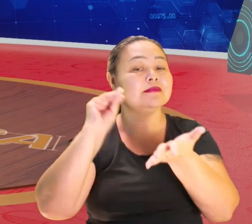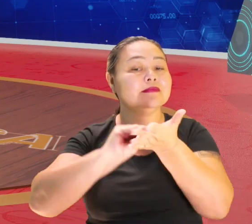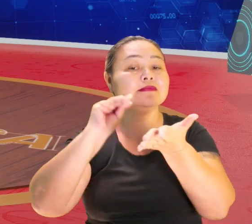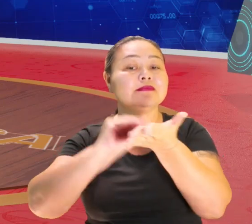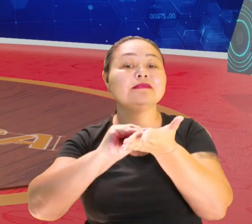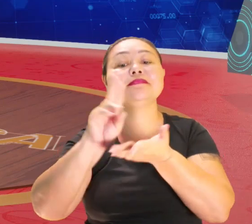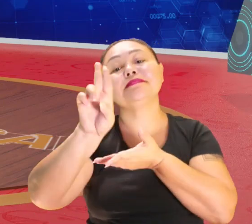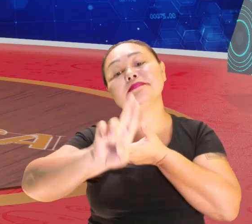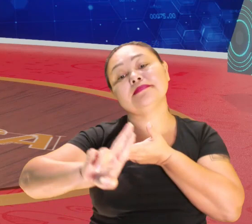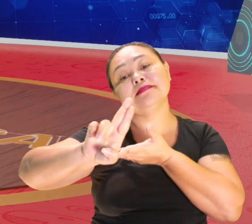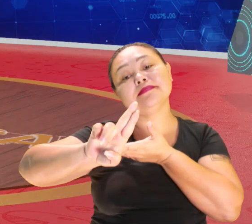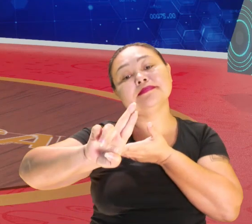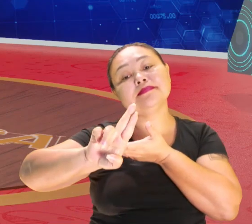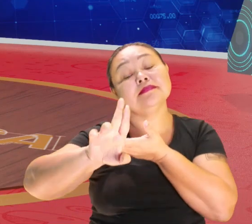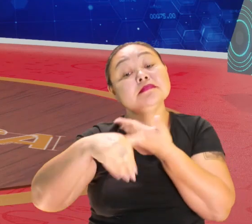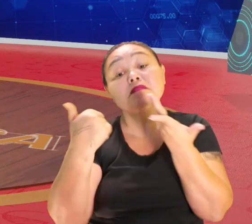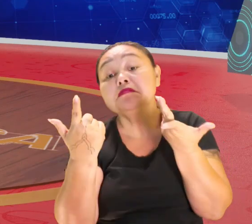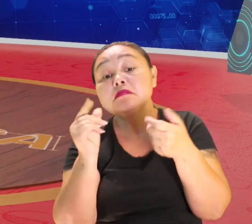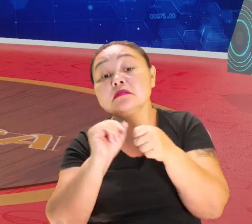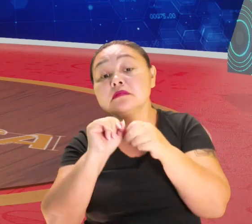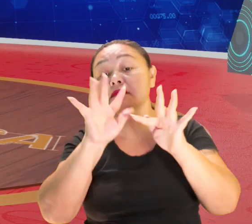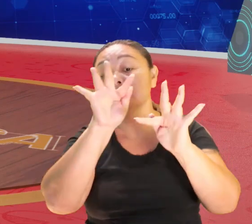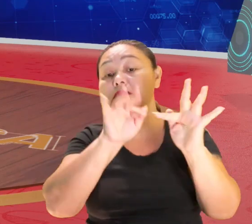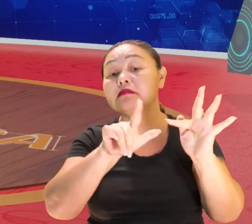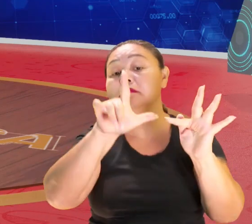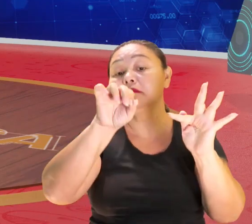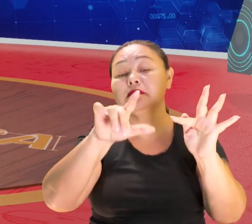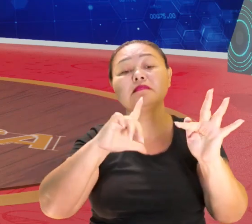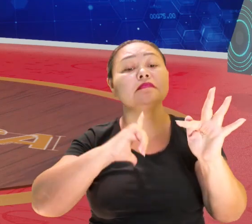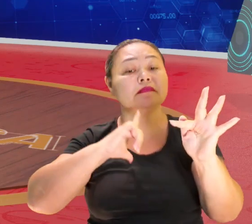a aplicação. Ninguém aplicou a função ainda,